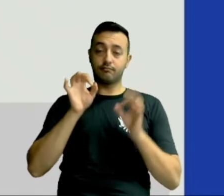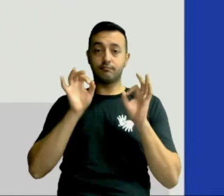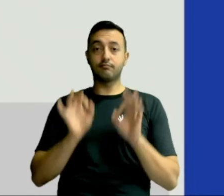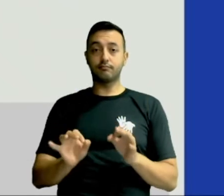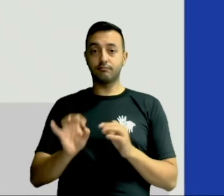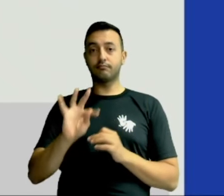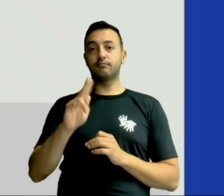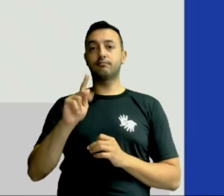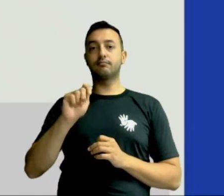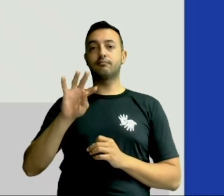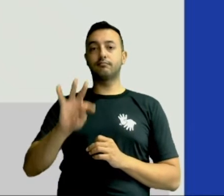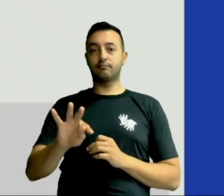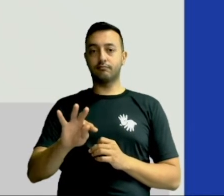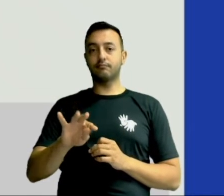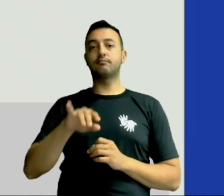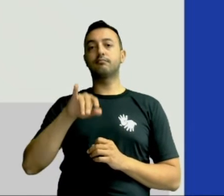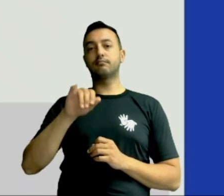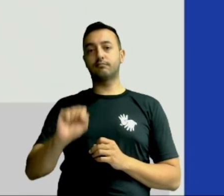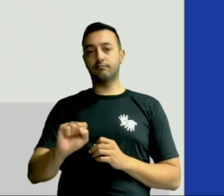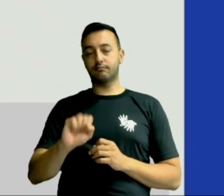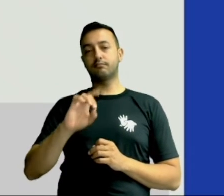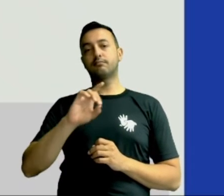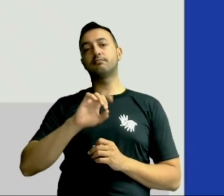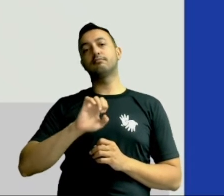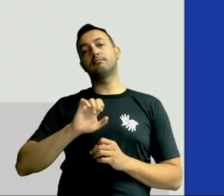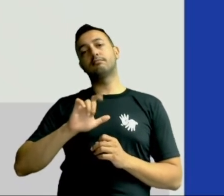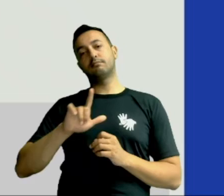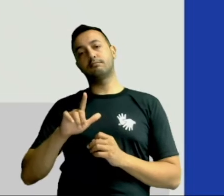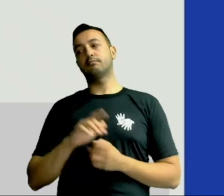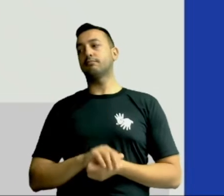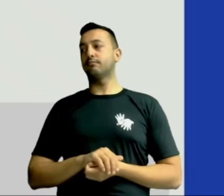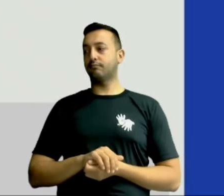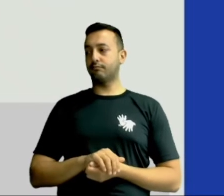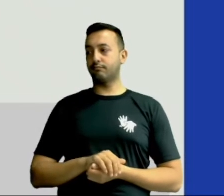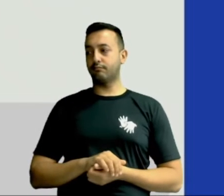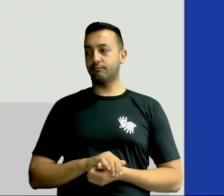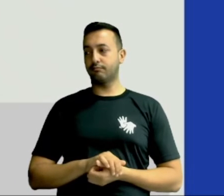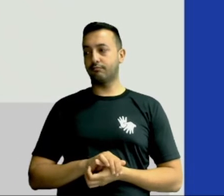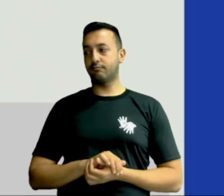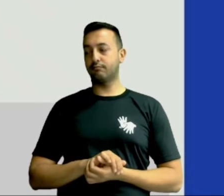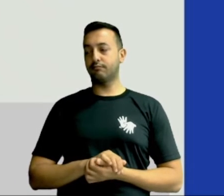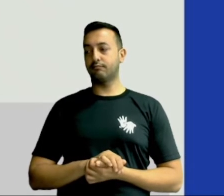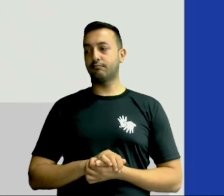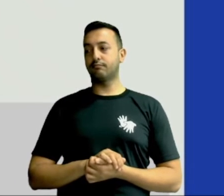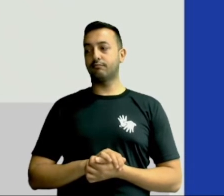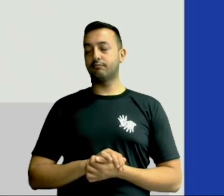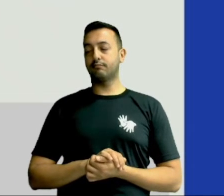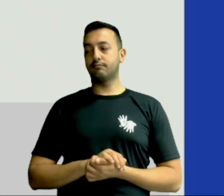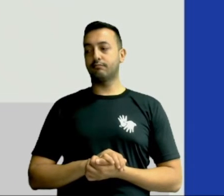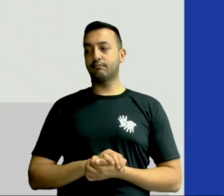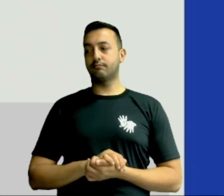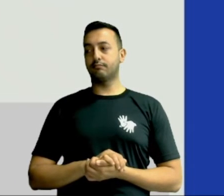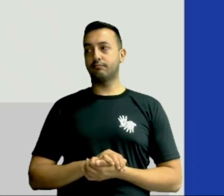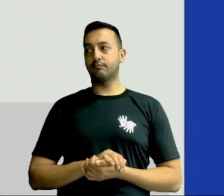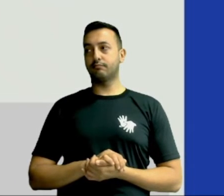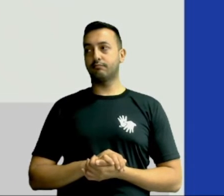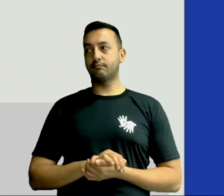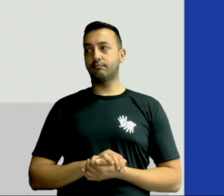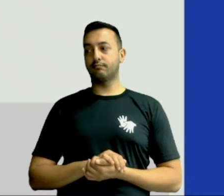correto é o that dates adol ok Oi